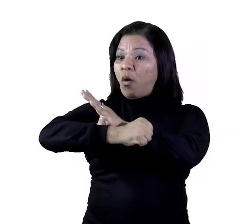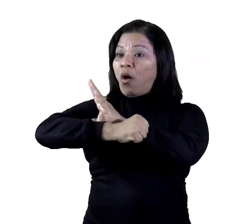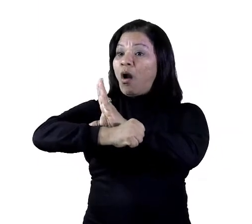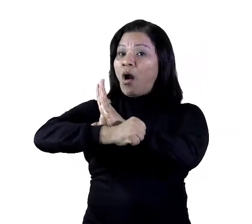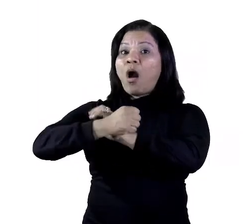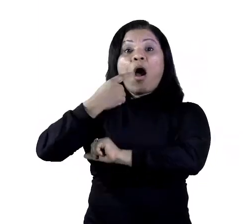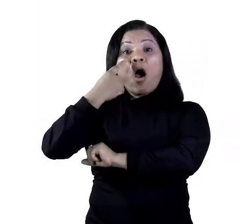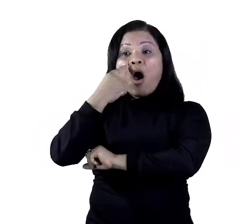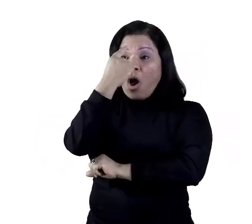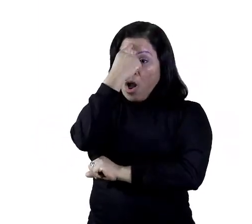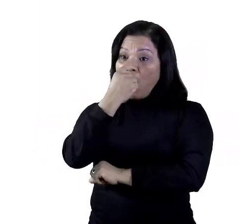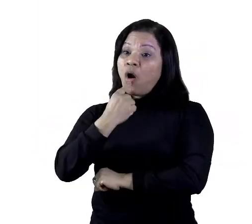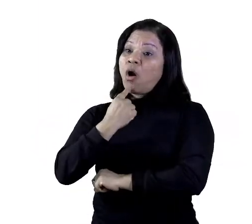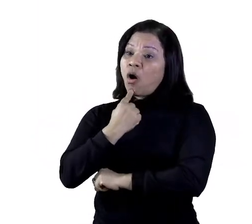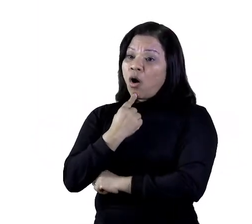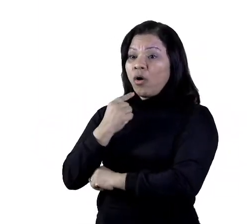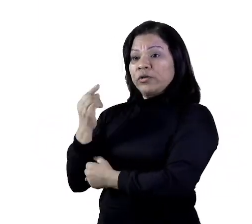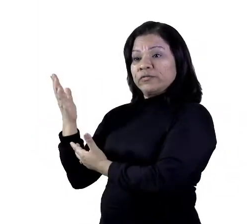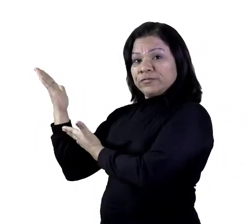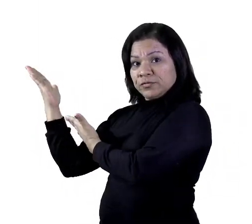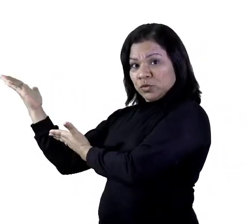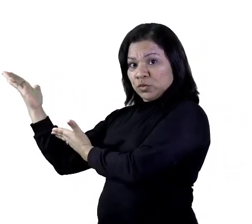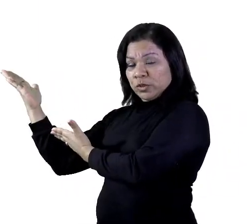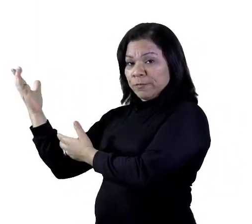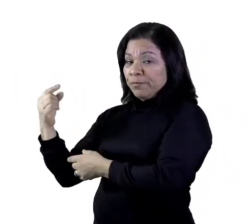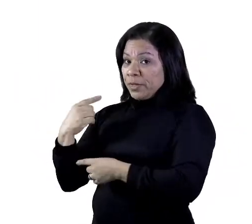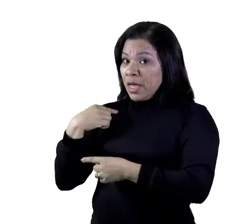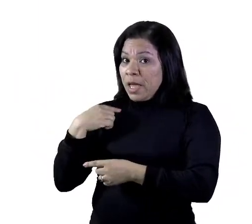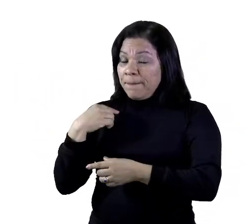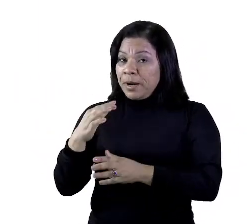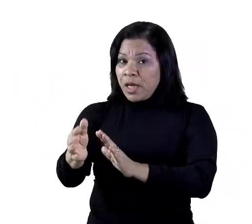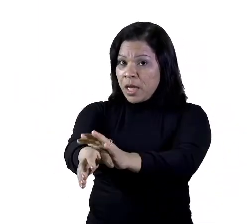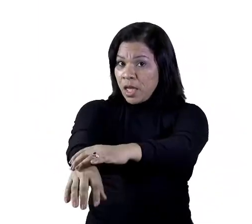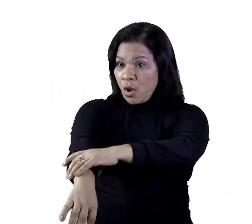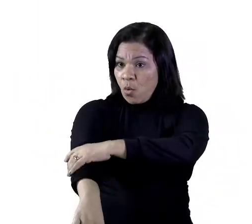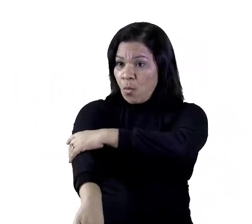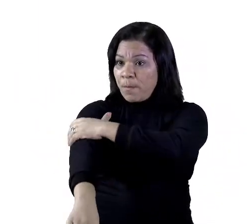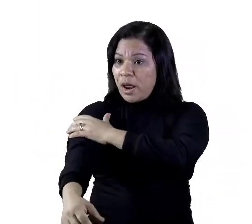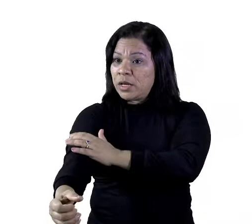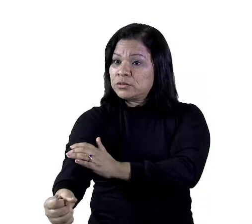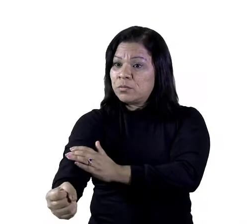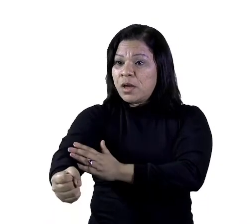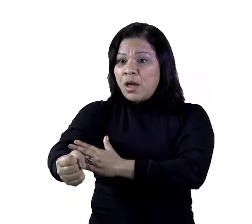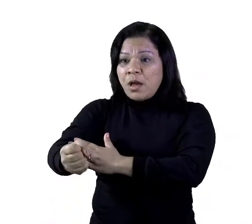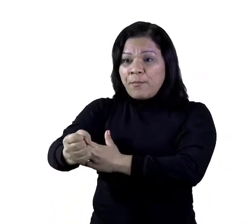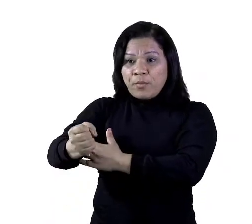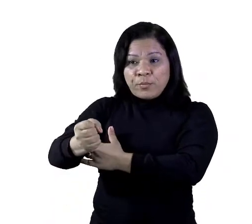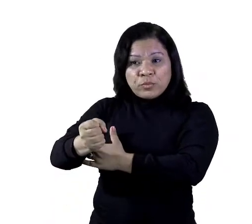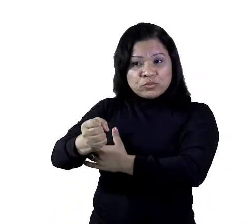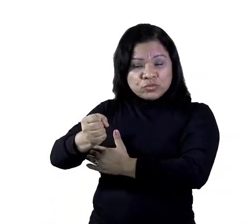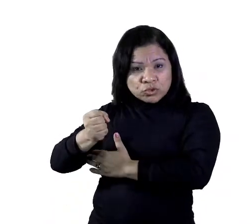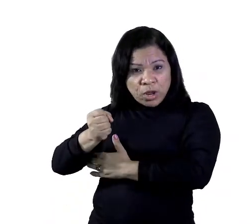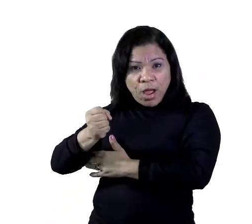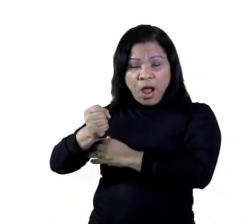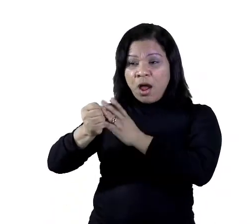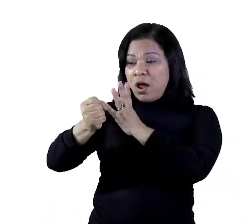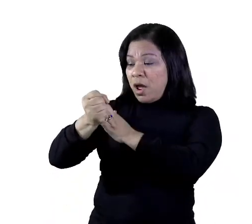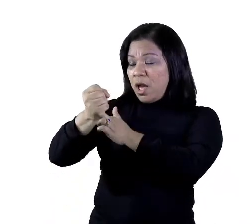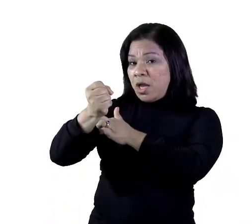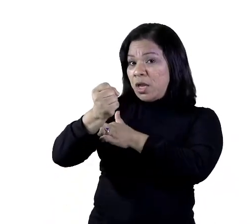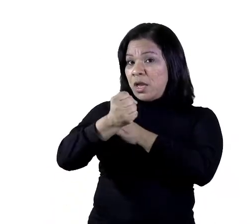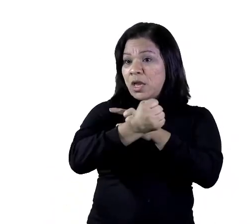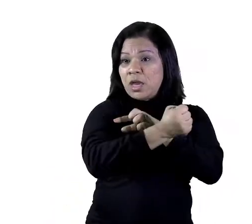para vocês. Para mim contrair o braço, não é? Eu estou contraindo um músculo, né? E